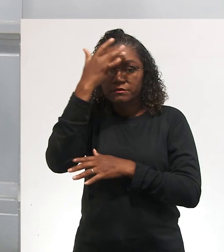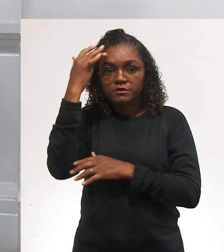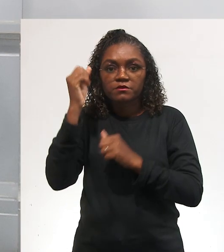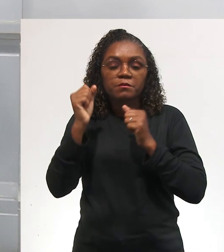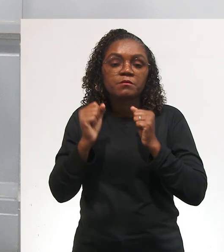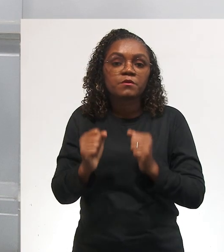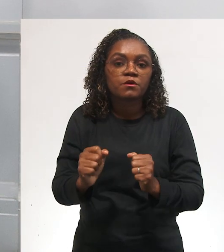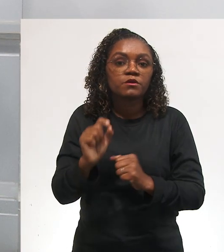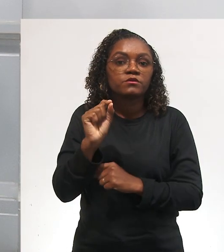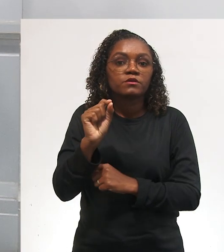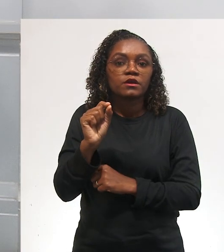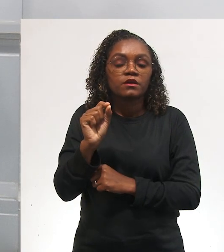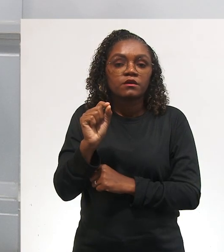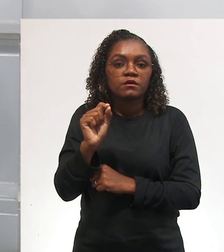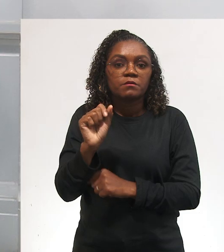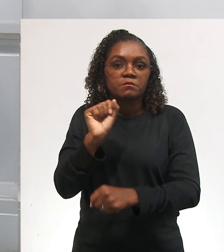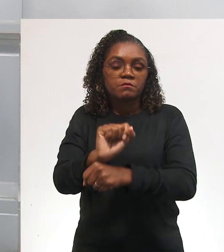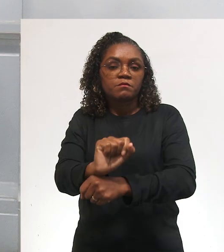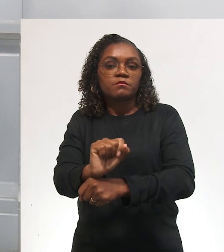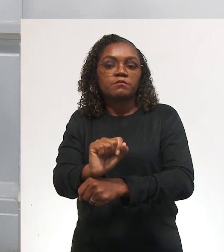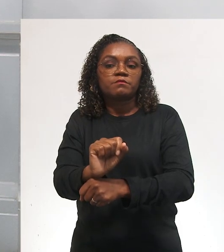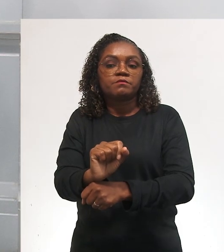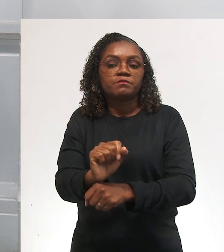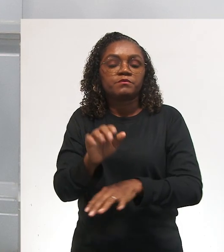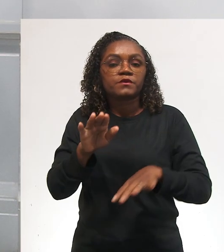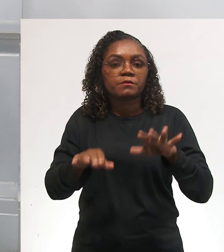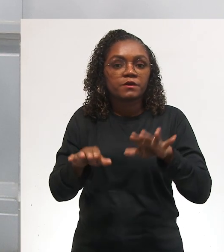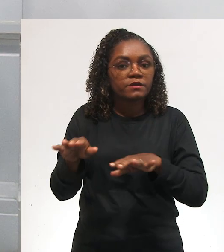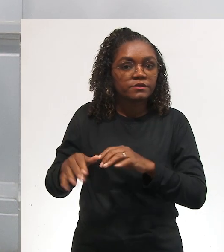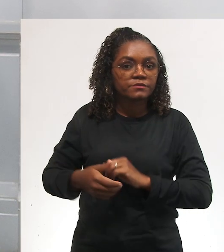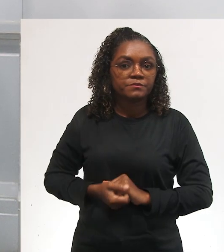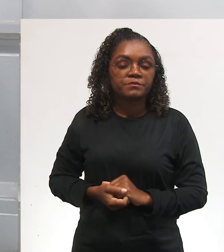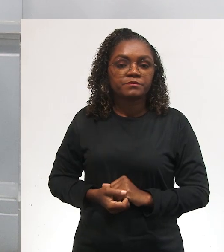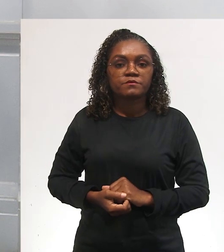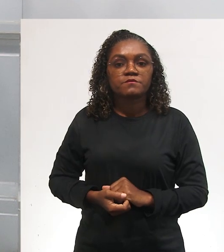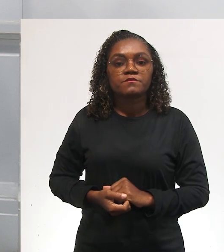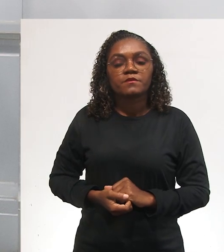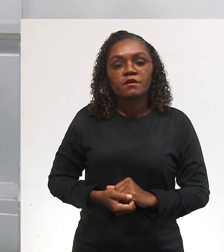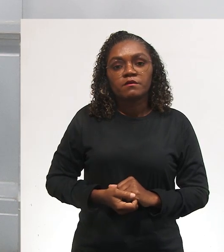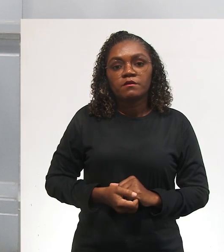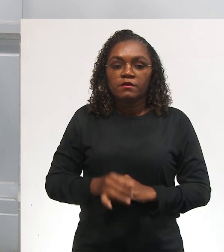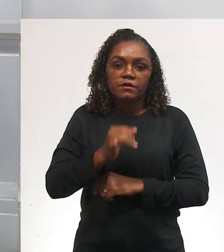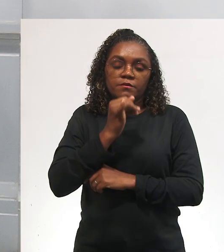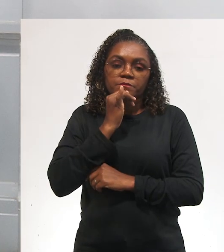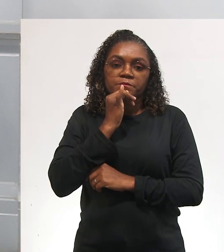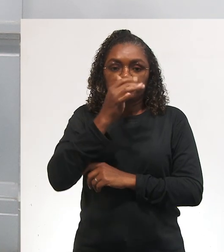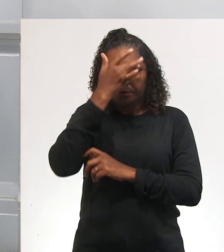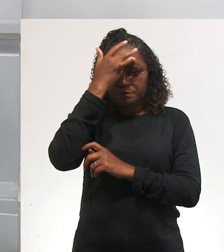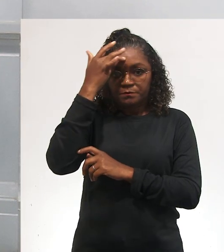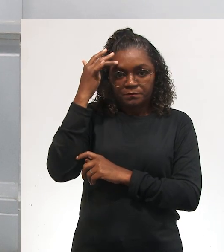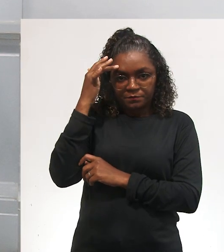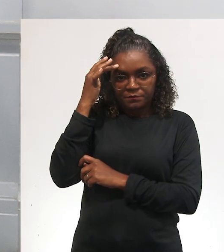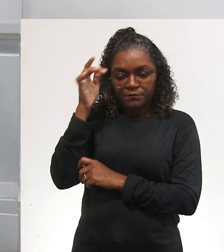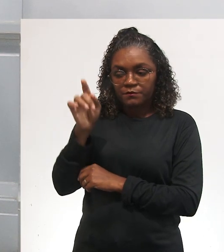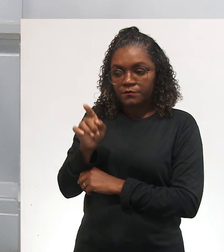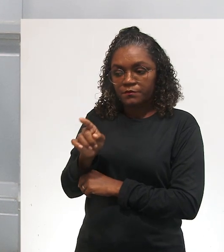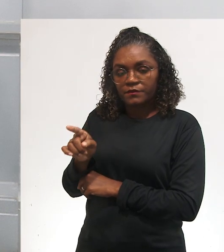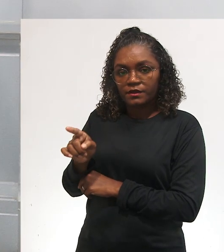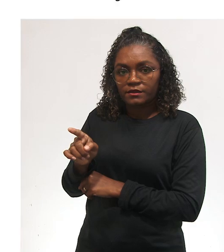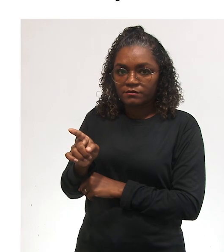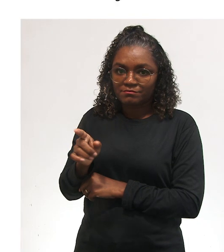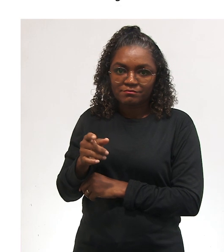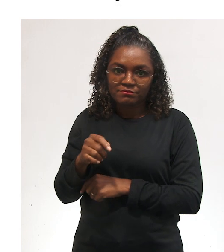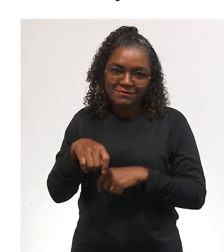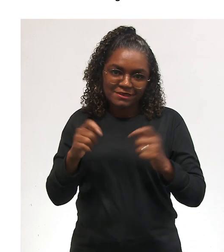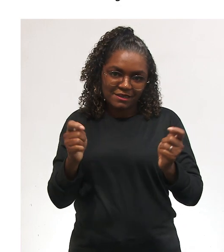intimidar. Aquelas pessoas que são mais tranquilas, né, mais caladas, mais tímidas, de repente elas não vão dar